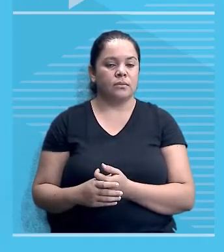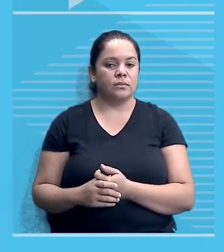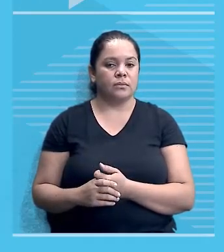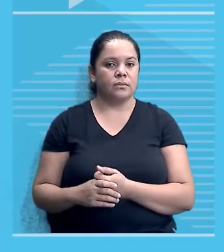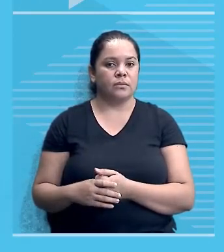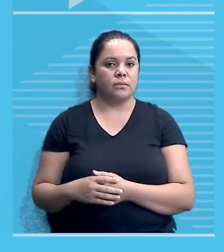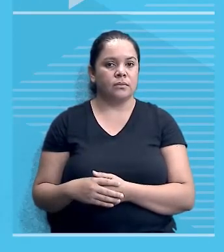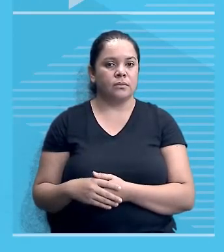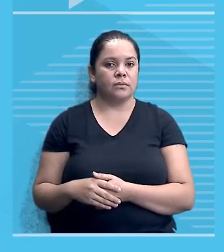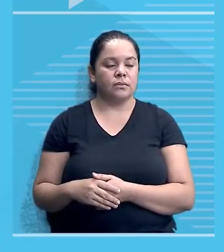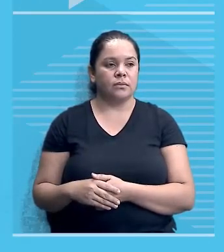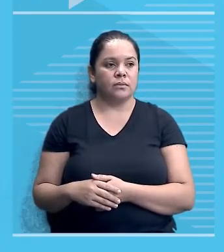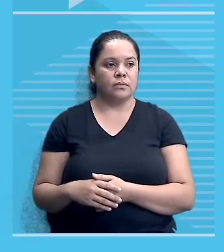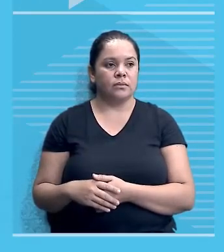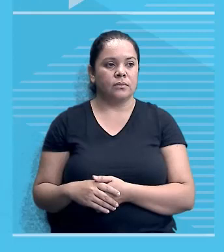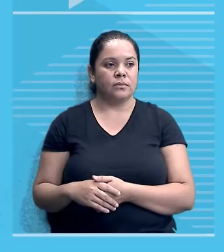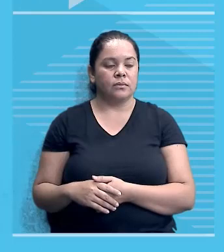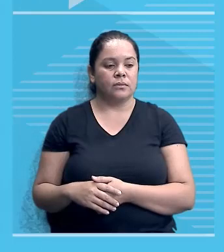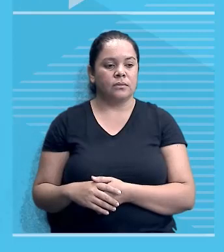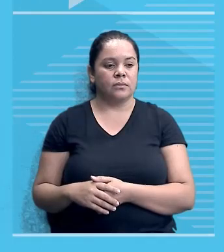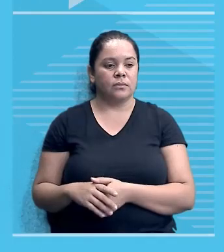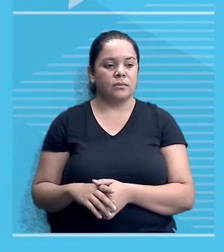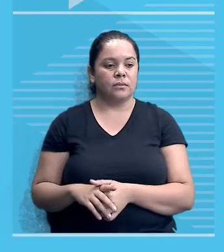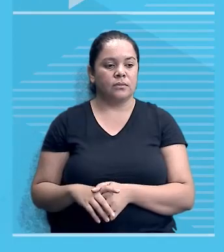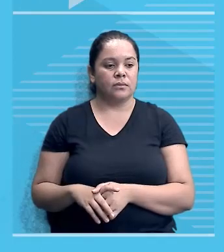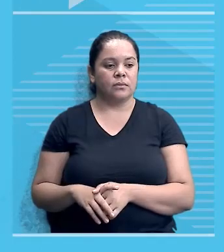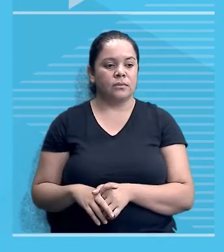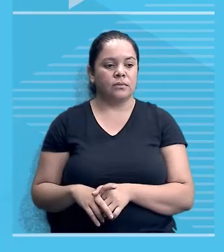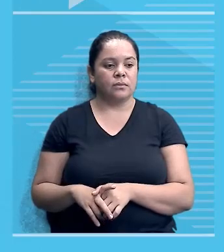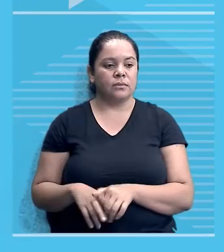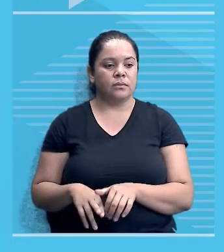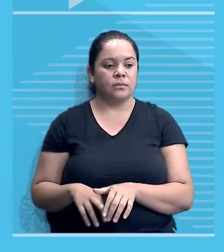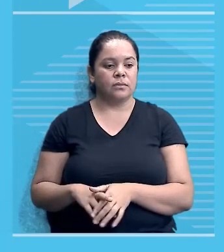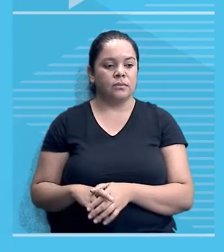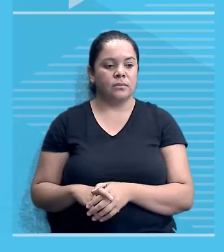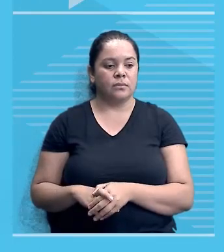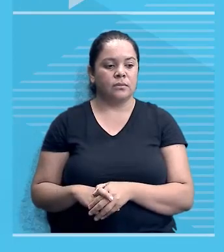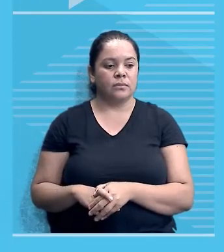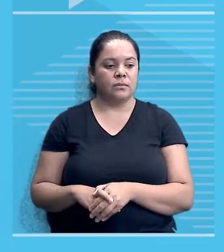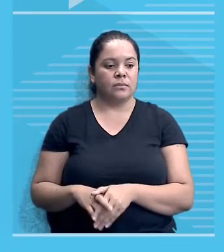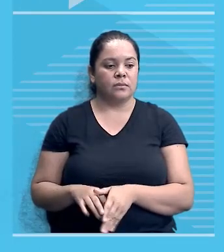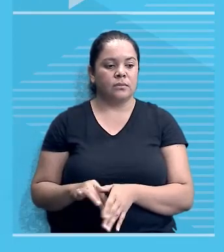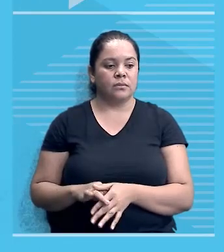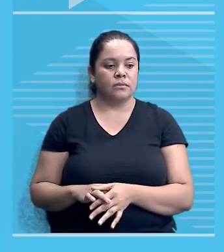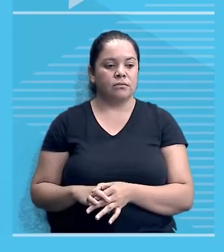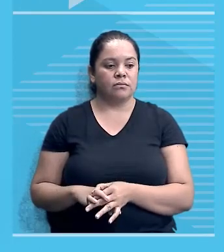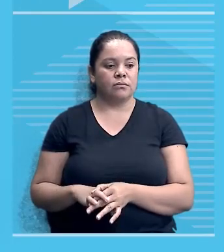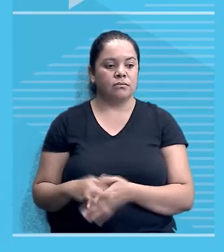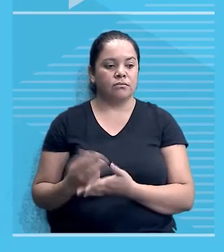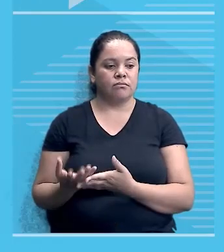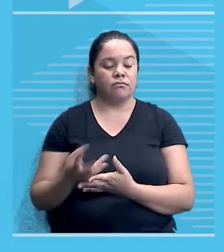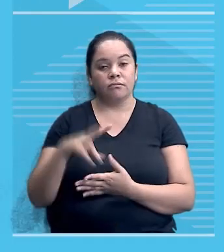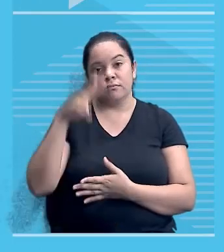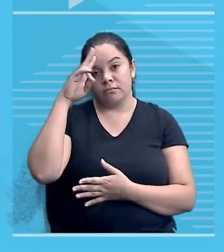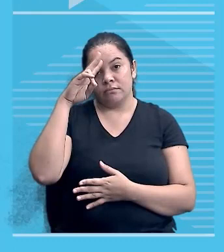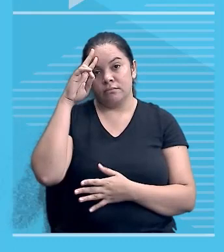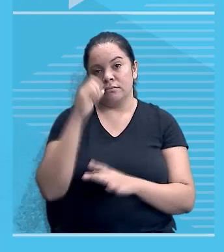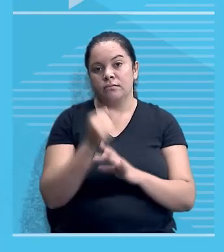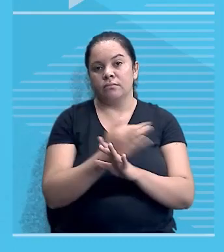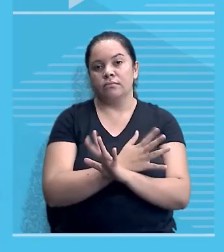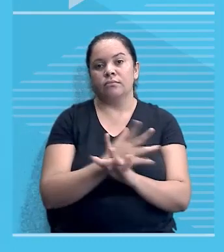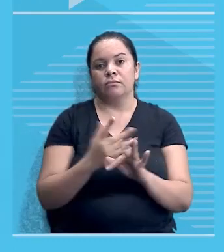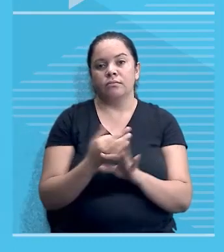Ou seja a maior parte dessa população vive aonde vive nas cidades né Lembrando que a urbanização ela se